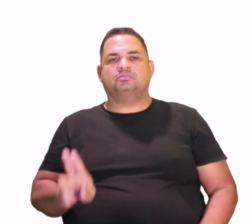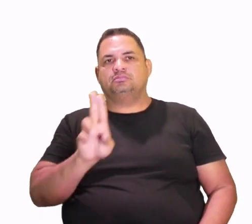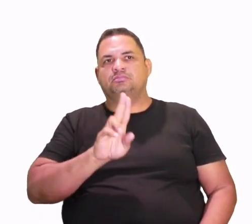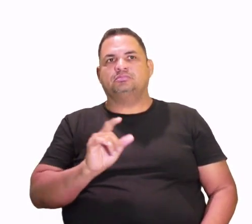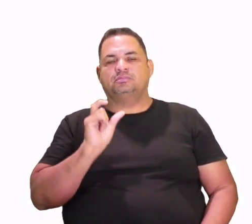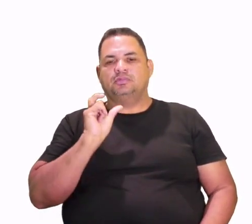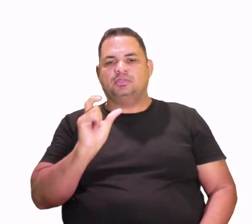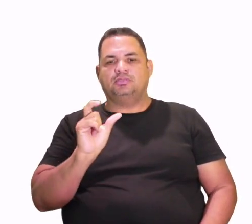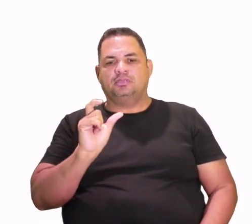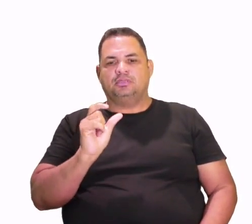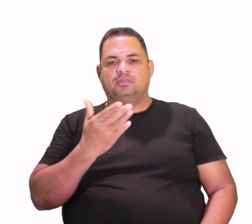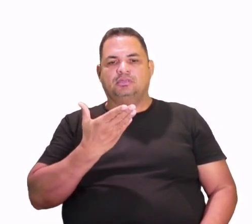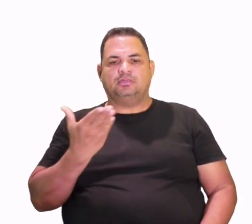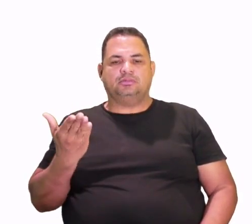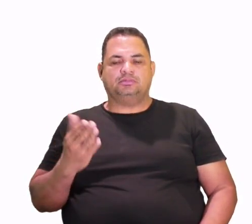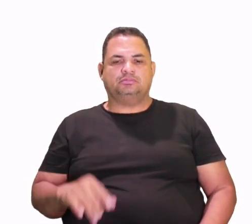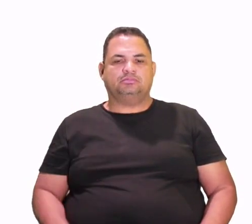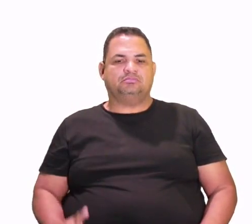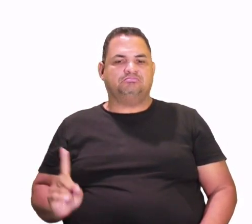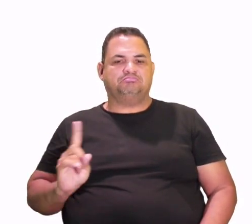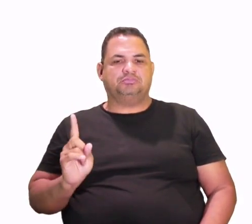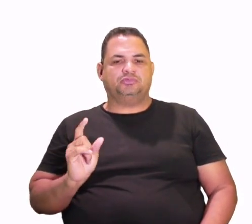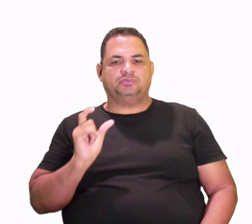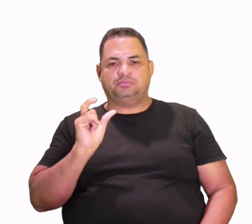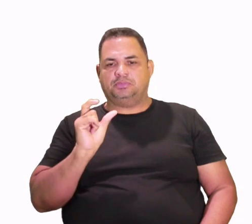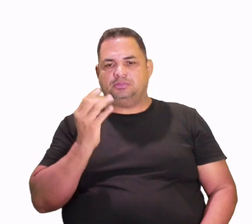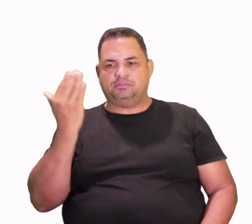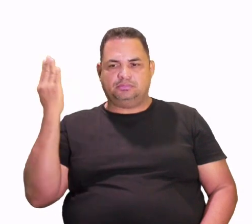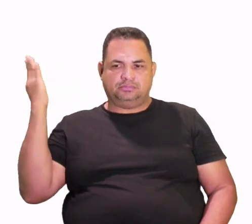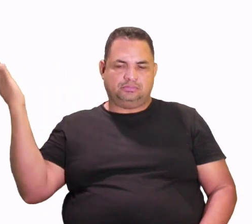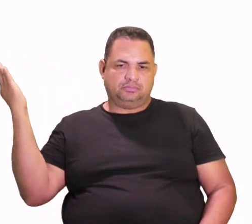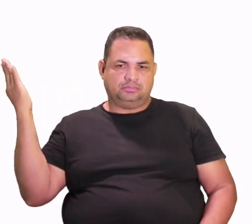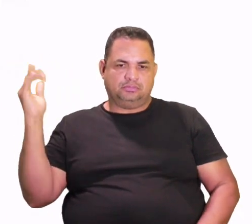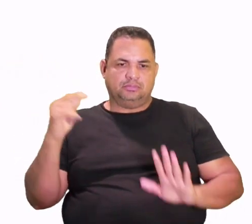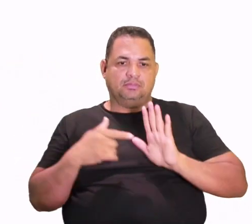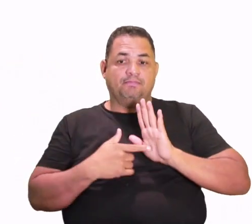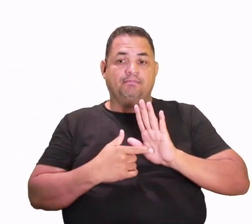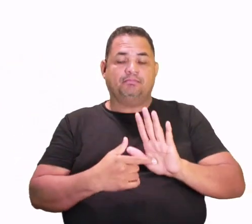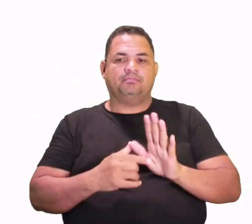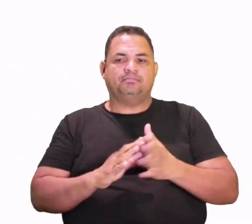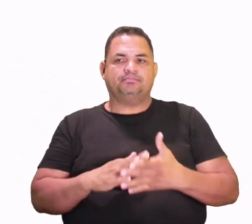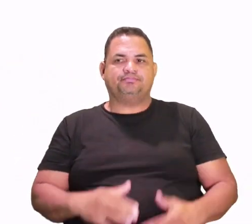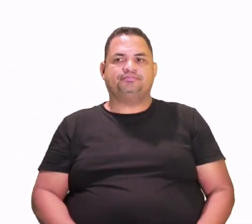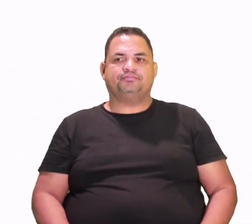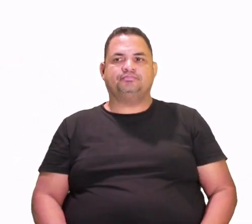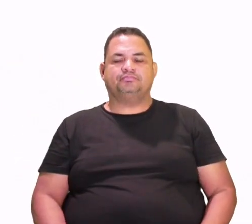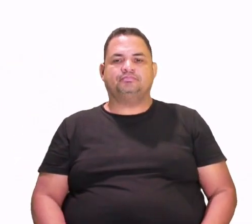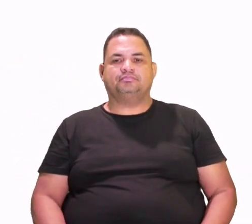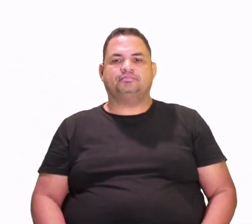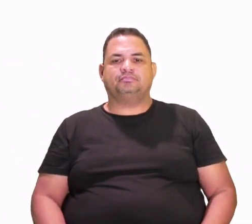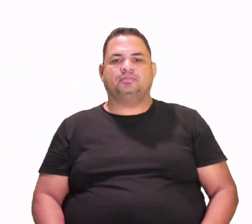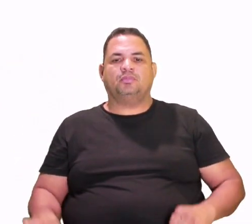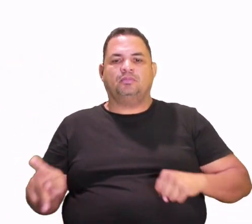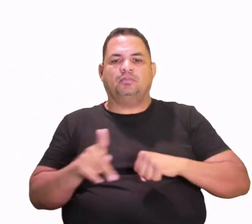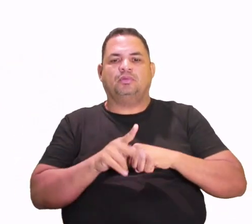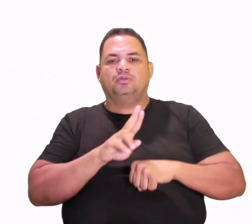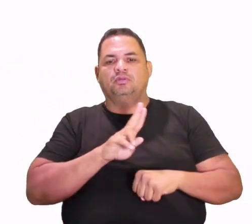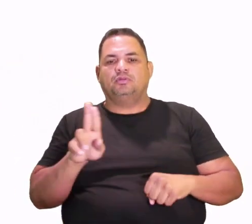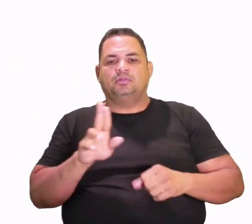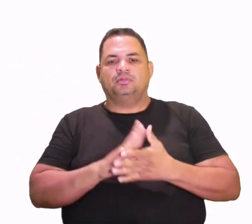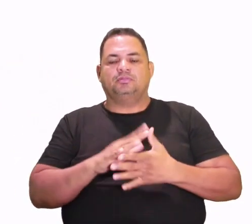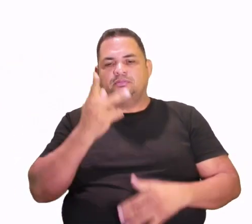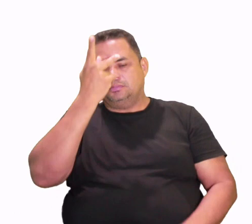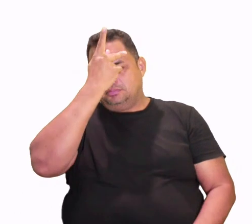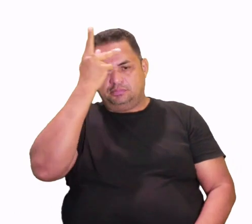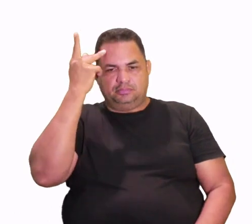palavra Thanksgiving e aqui você não usou ela, mas ela está sendo representada por esse pronome pessoal. It is